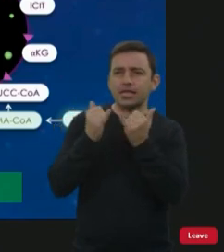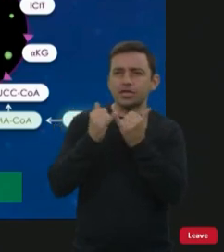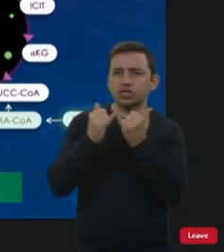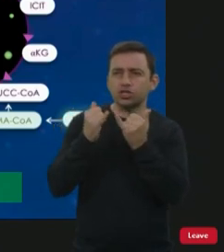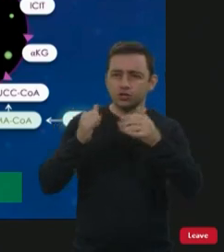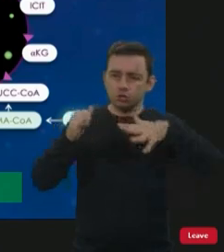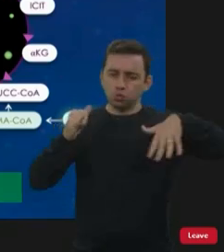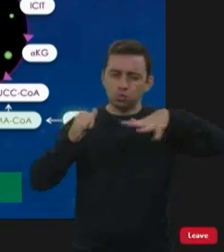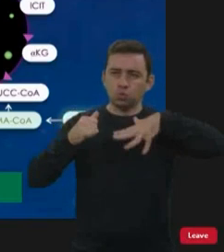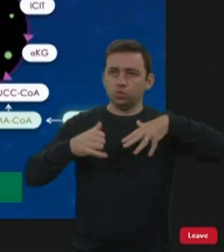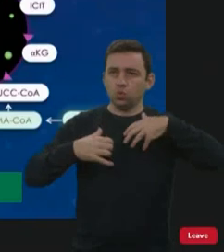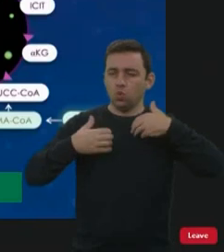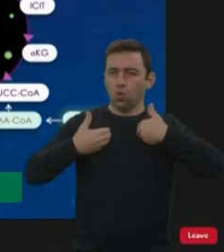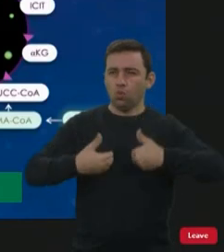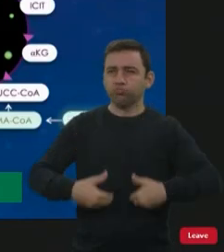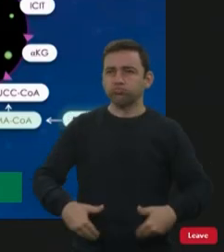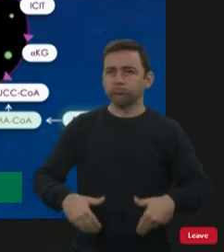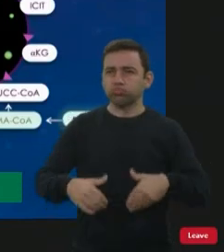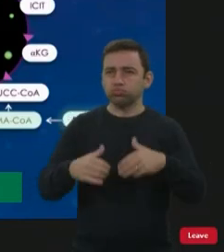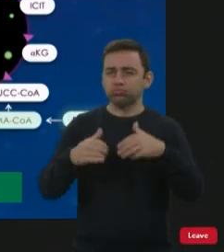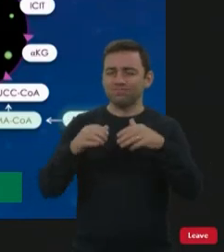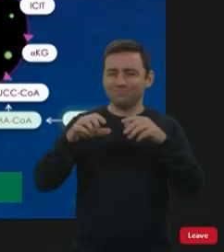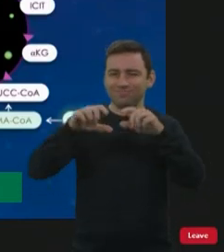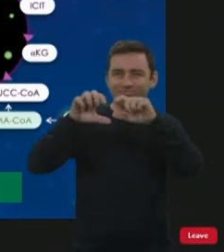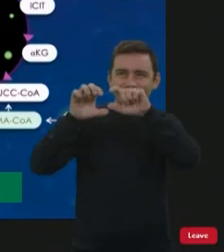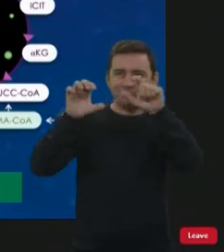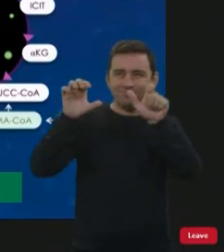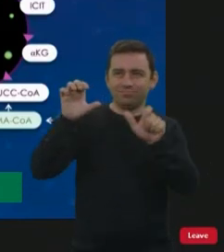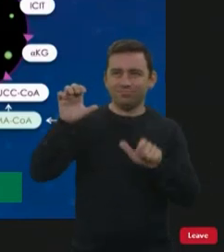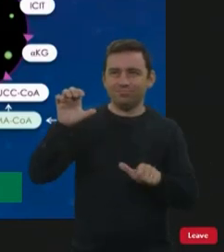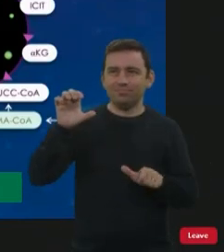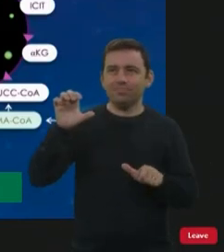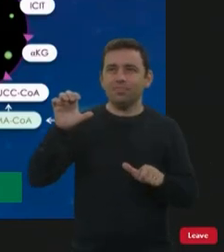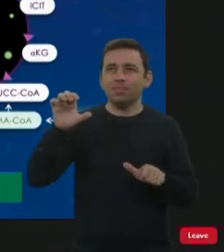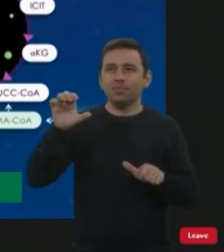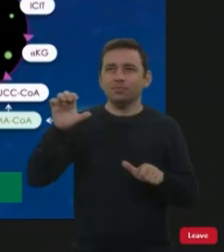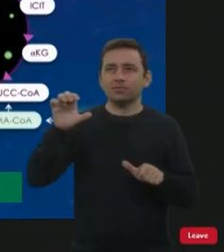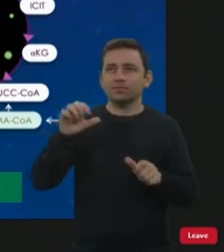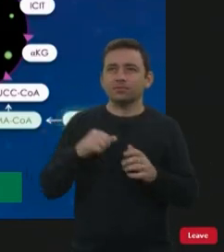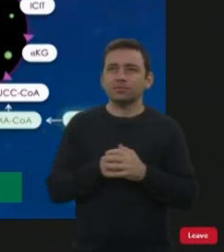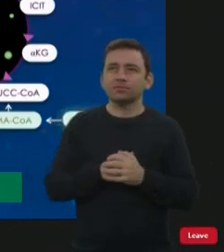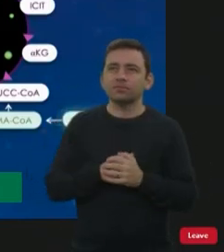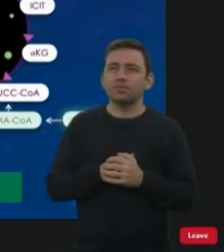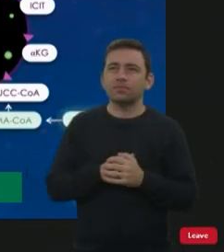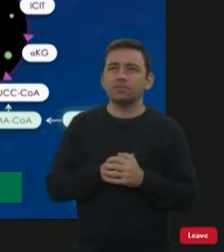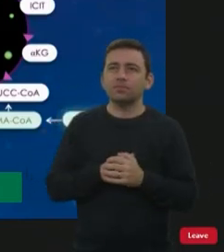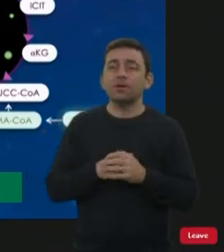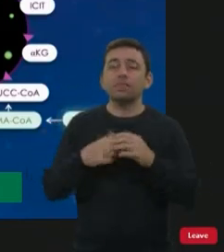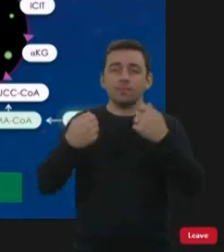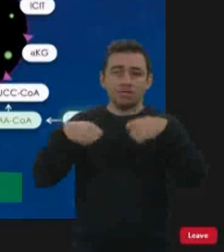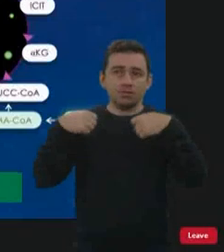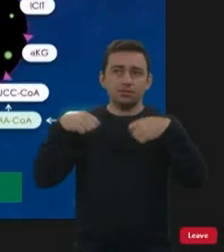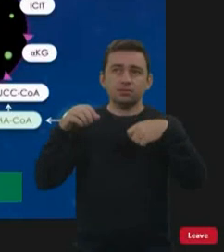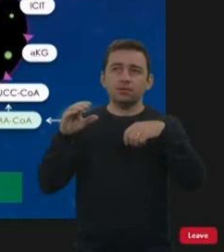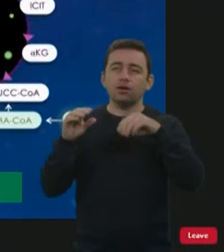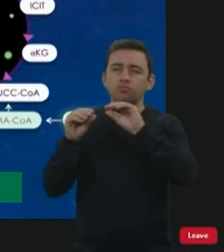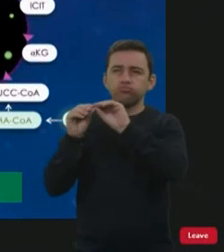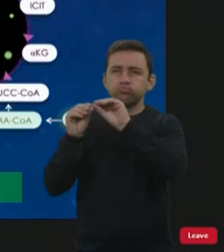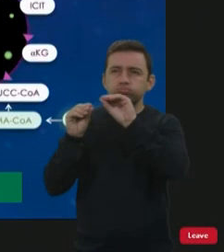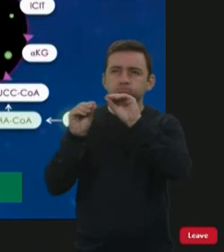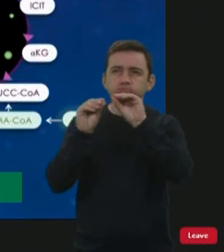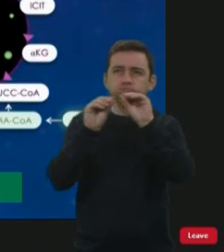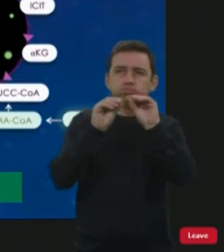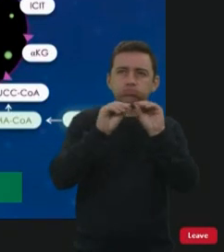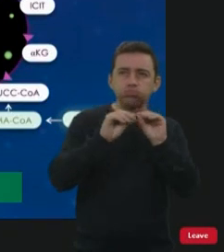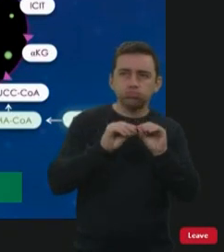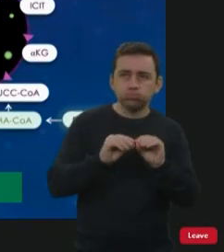tá? Então, a gente precisa transportar as substâncias para a